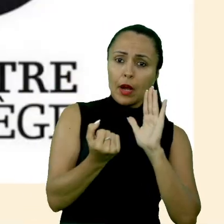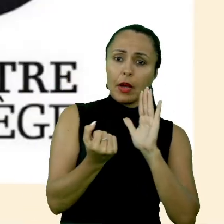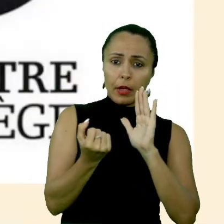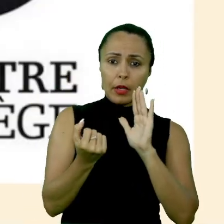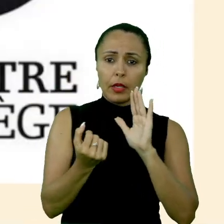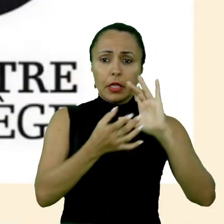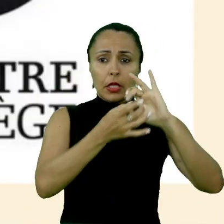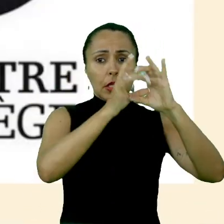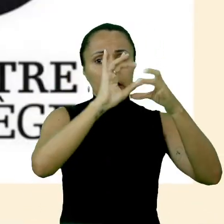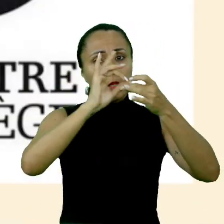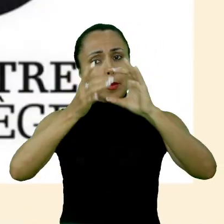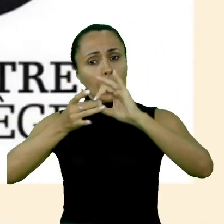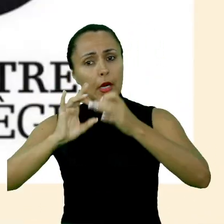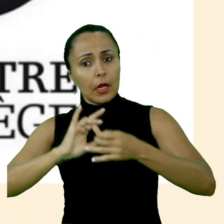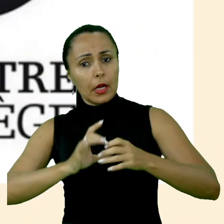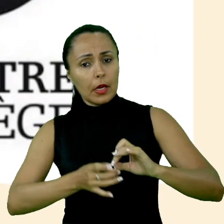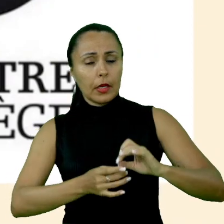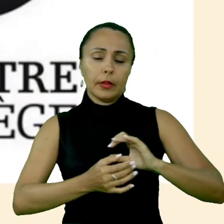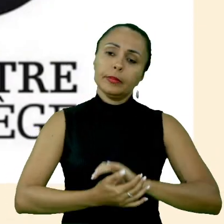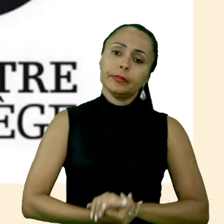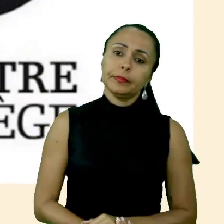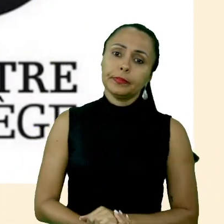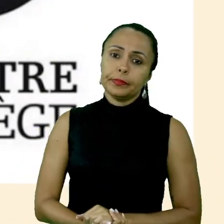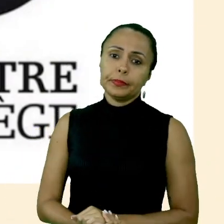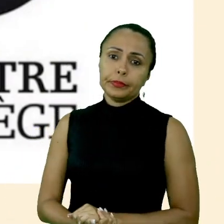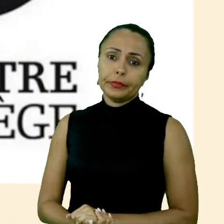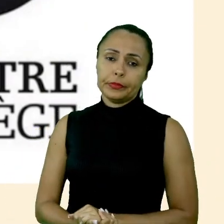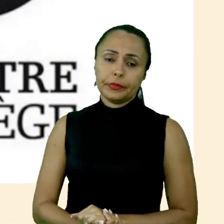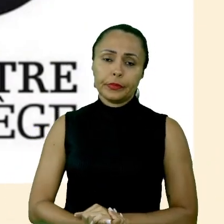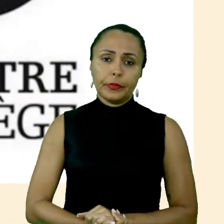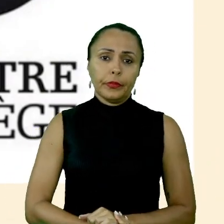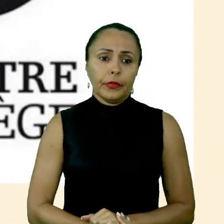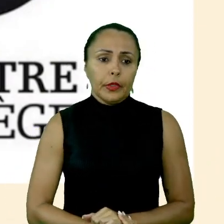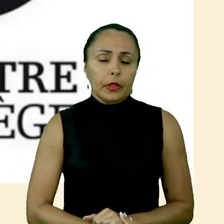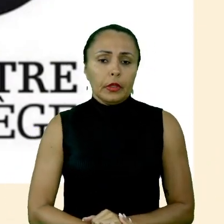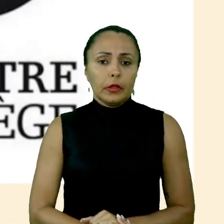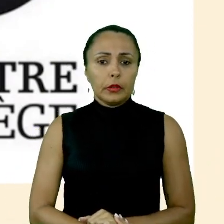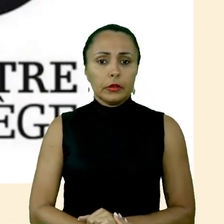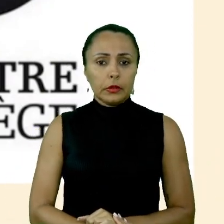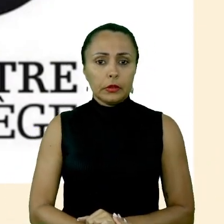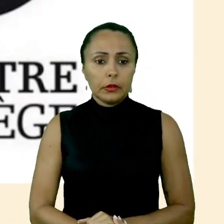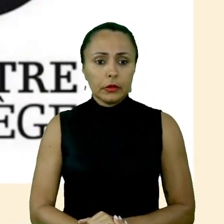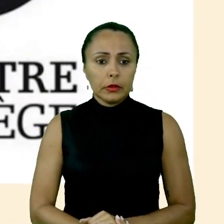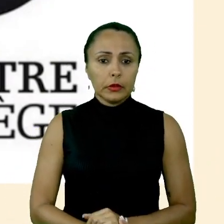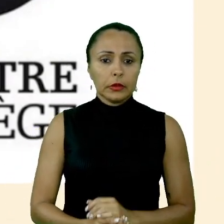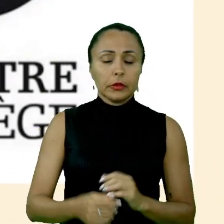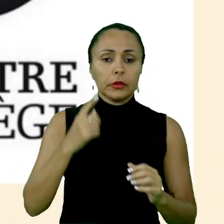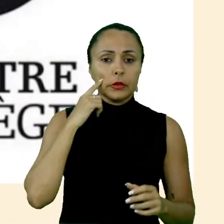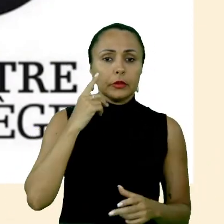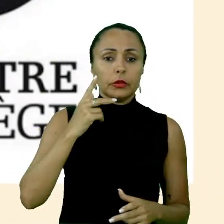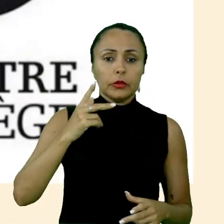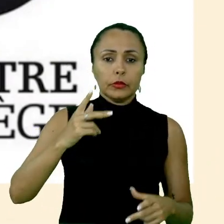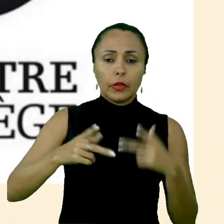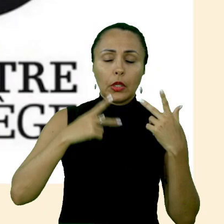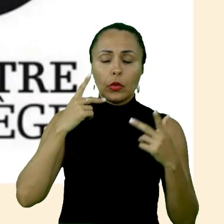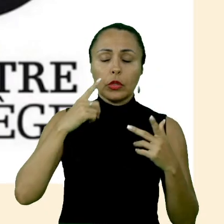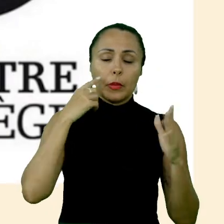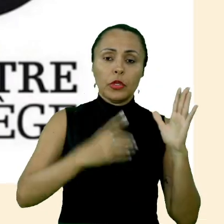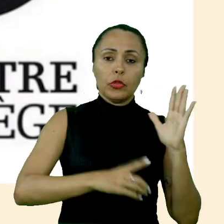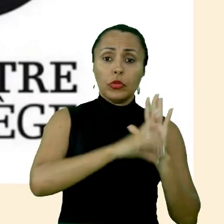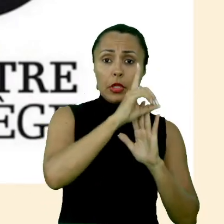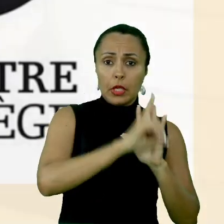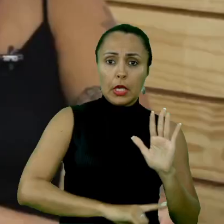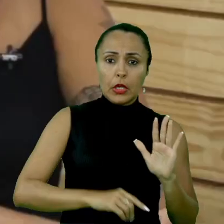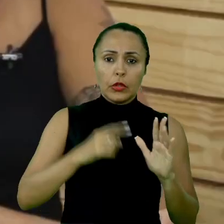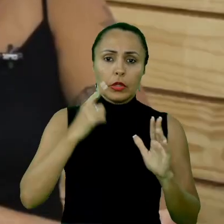Liège, eu acho que se fala assim, é um nome francês, falou reclamou sobre a questão dos direitos autorais sobre a